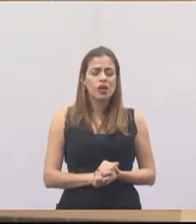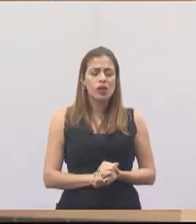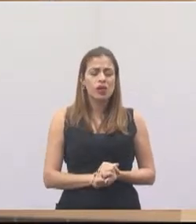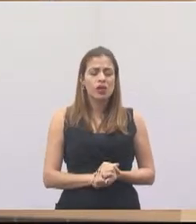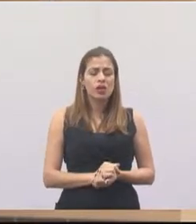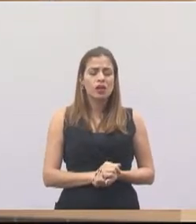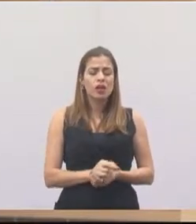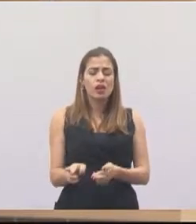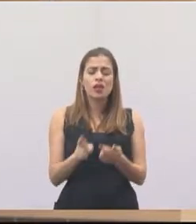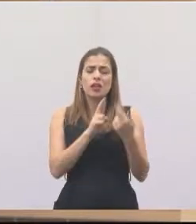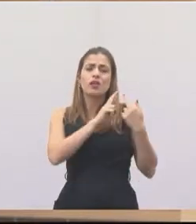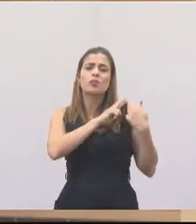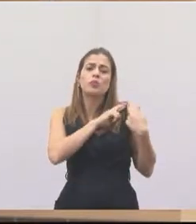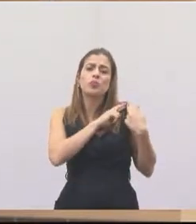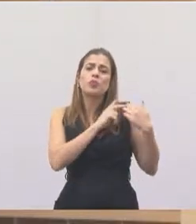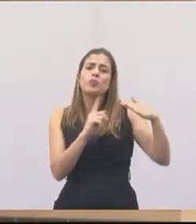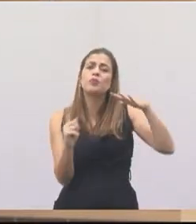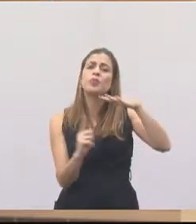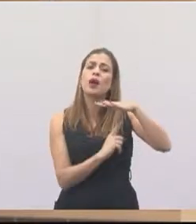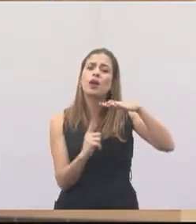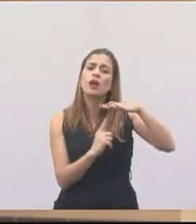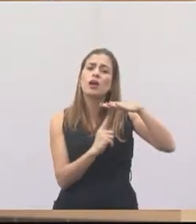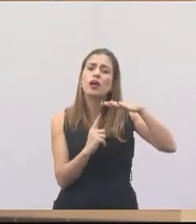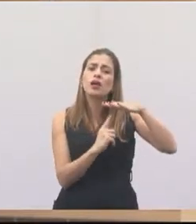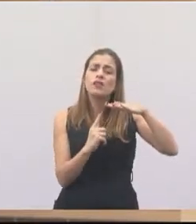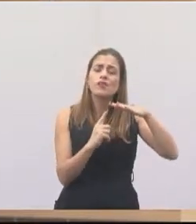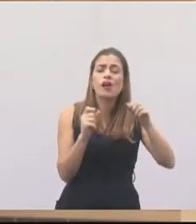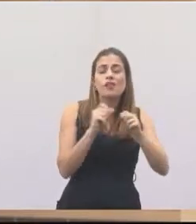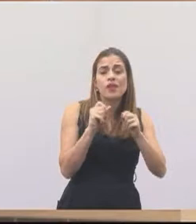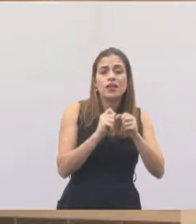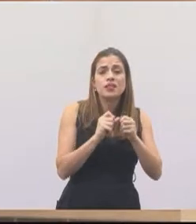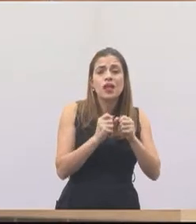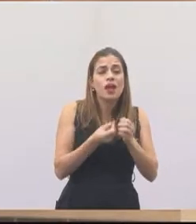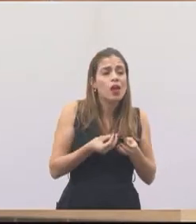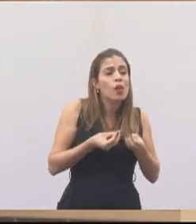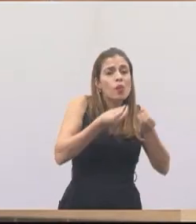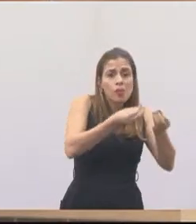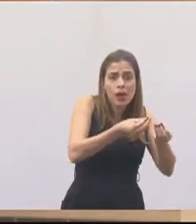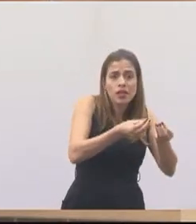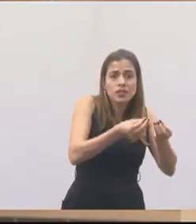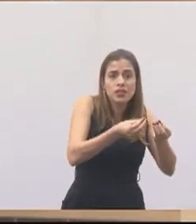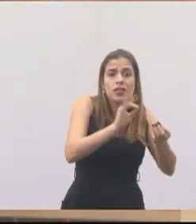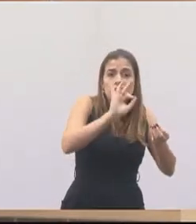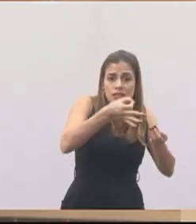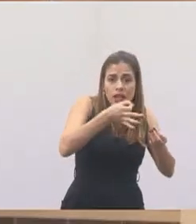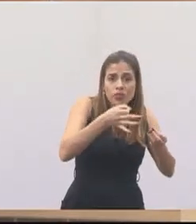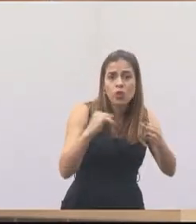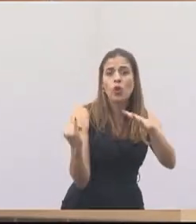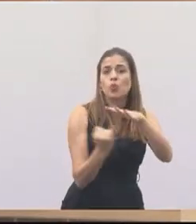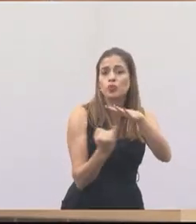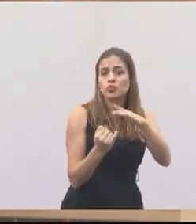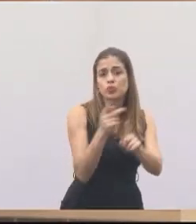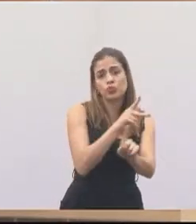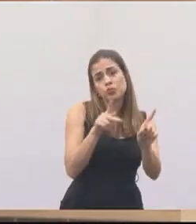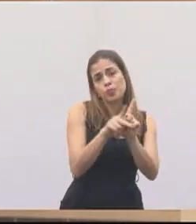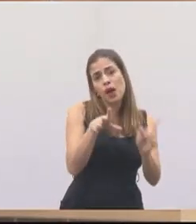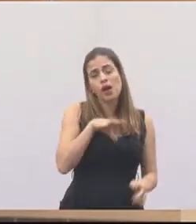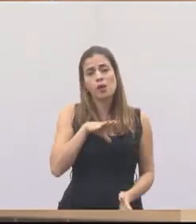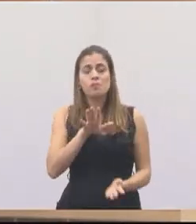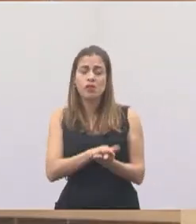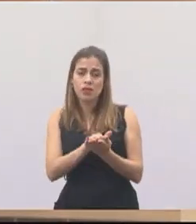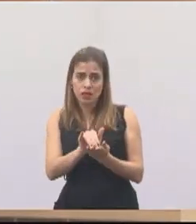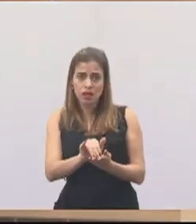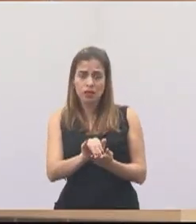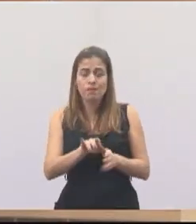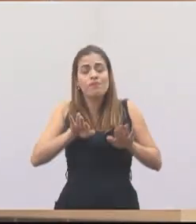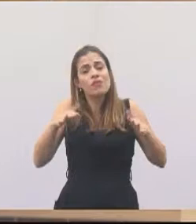de responsabilidade como gestor de fazer os repasses corretos ao Instituto. Então, Então fica aí essa